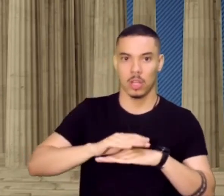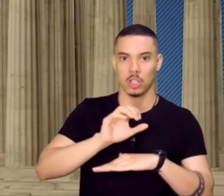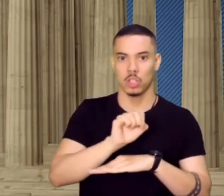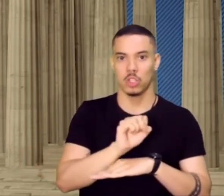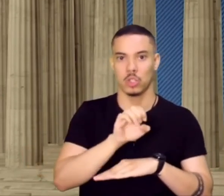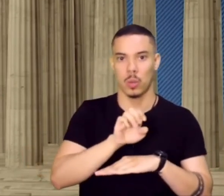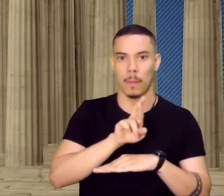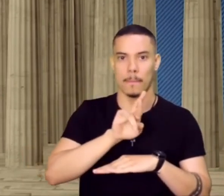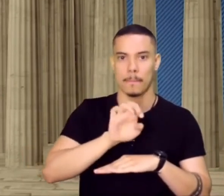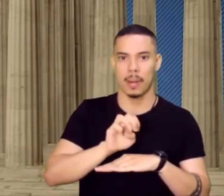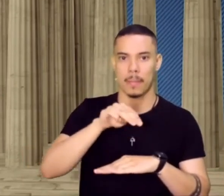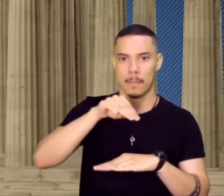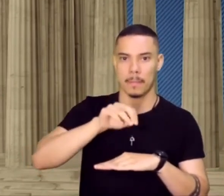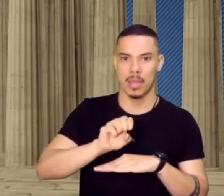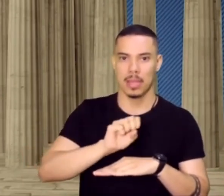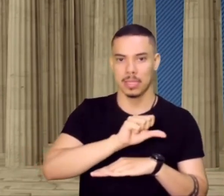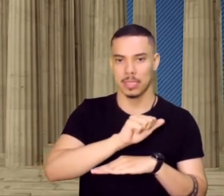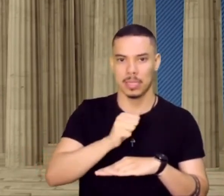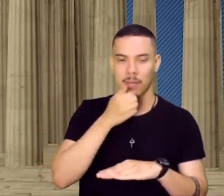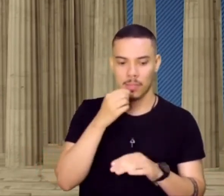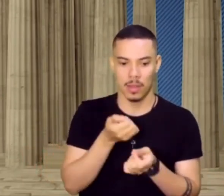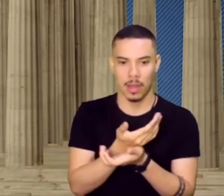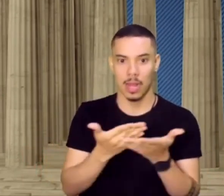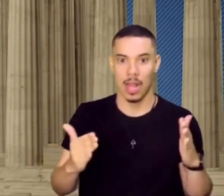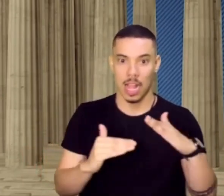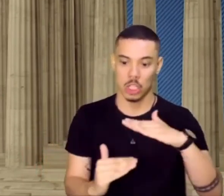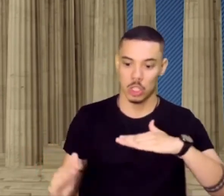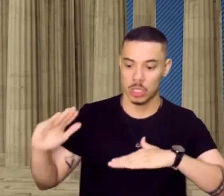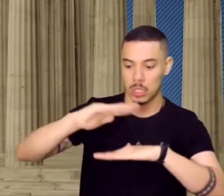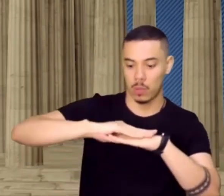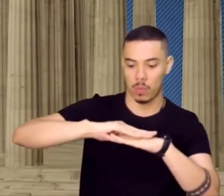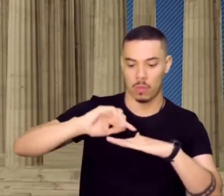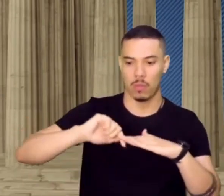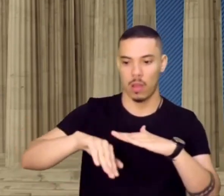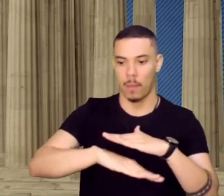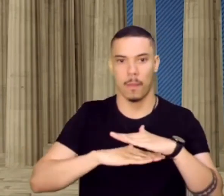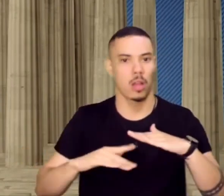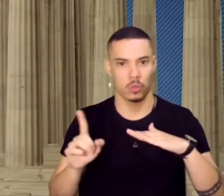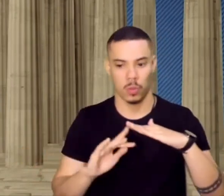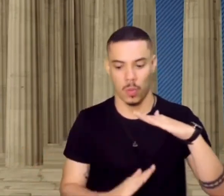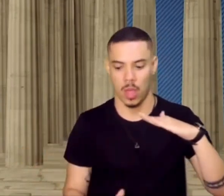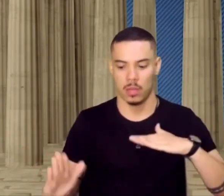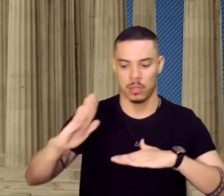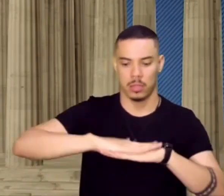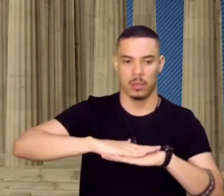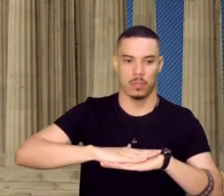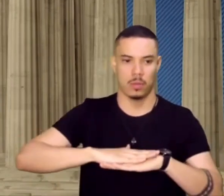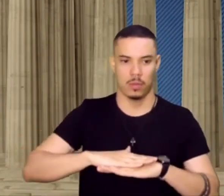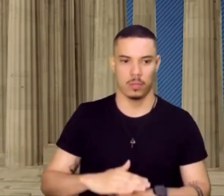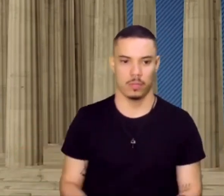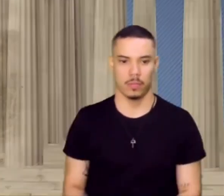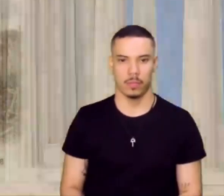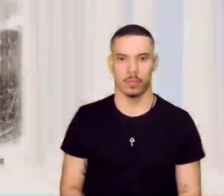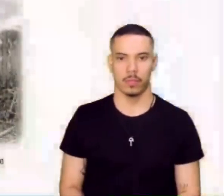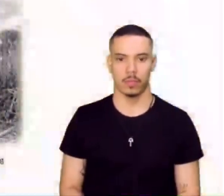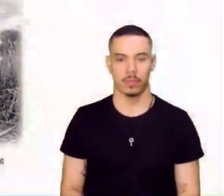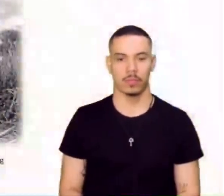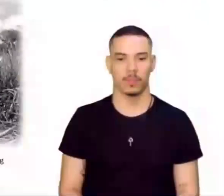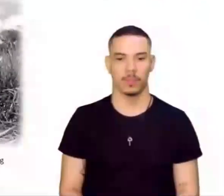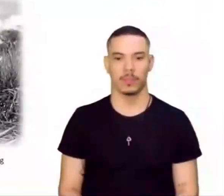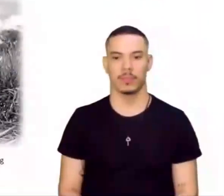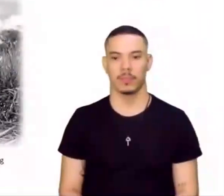era abaixo. Né? Então é subdesenvolvido, está abaixo naqueles países lá na frente. Vamos lá, continuando.